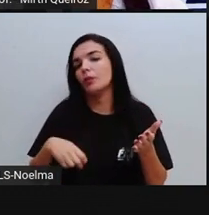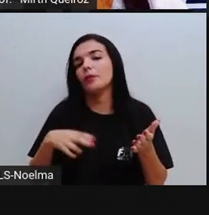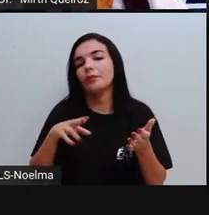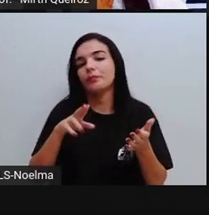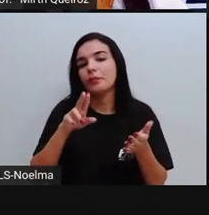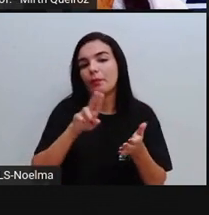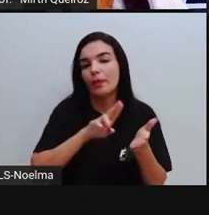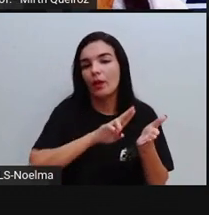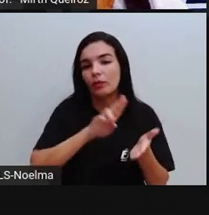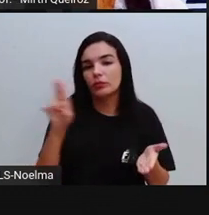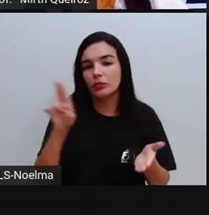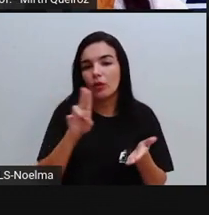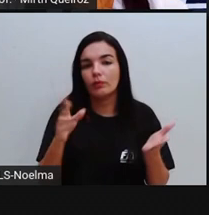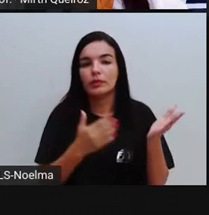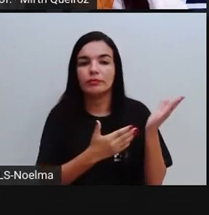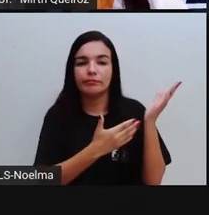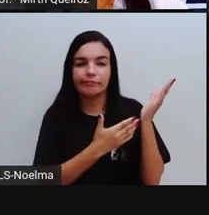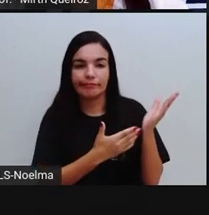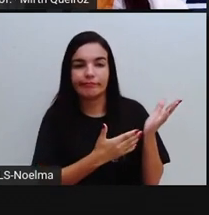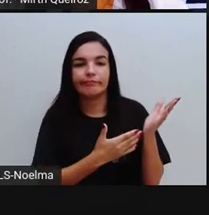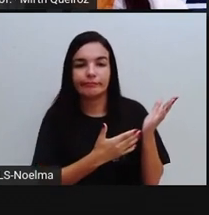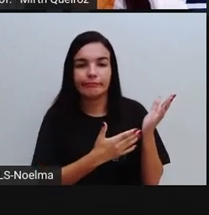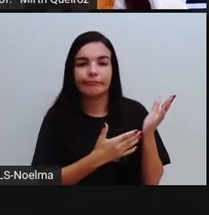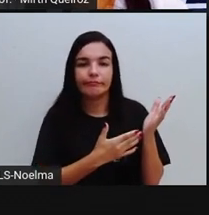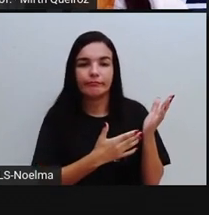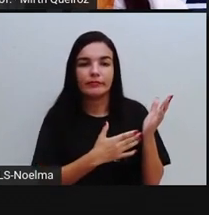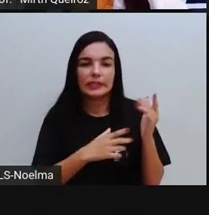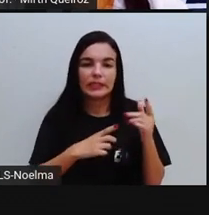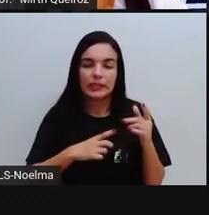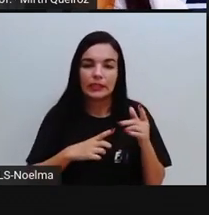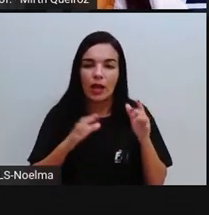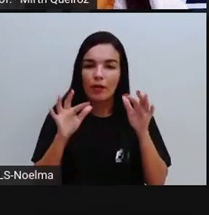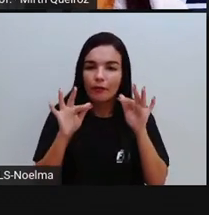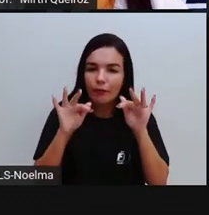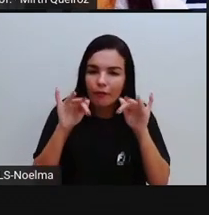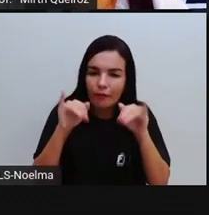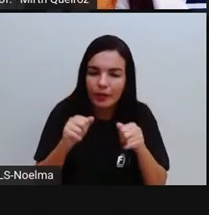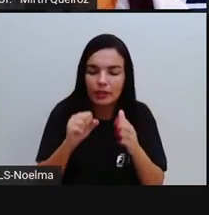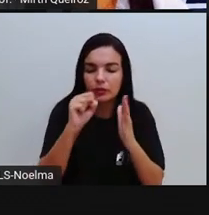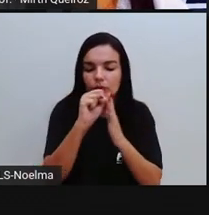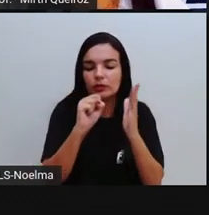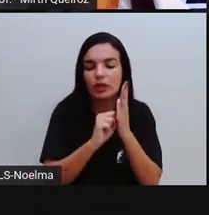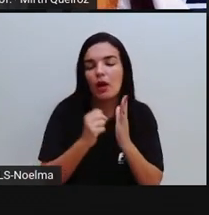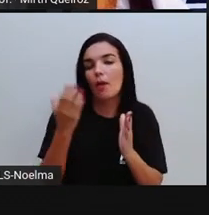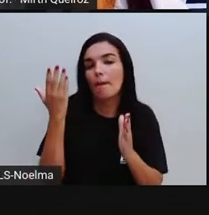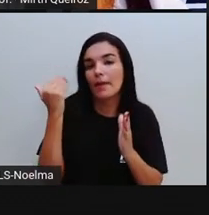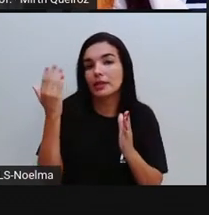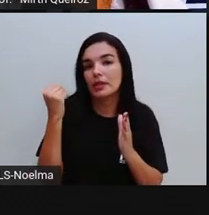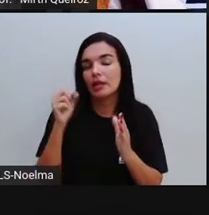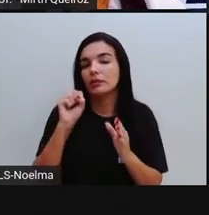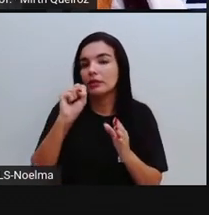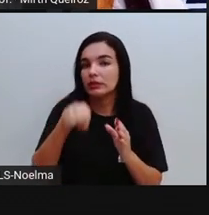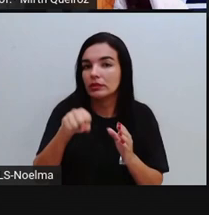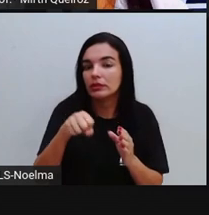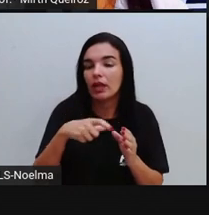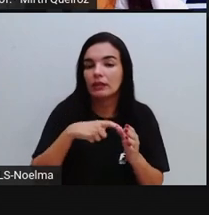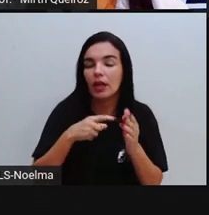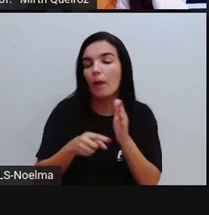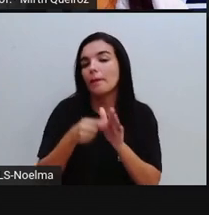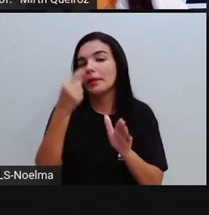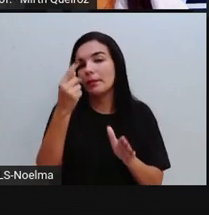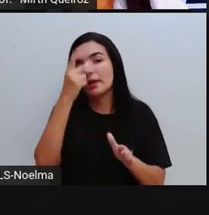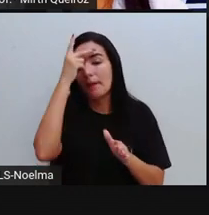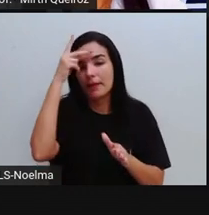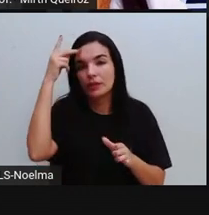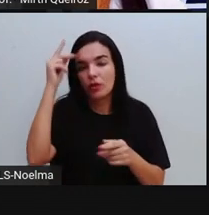o Diabo, certo? Que em fins do século passado, e assim ele foi um dos primeiros a fazer esse